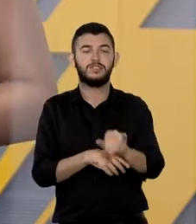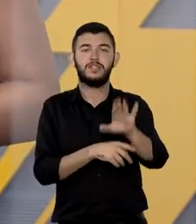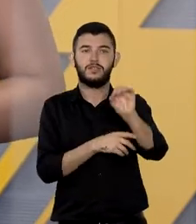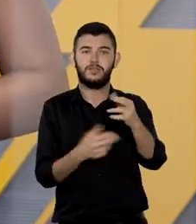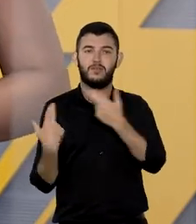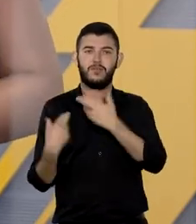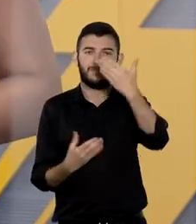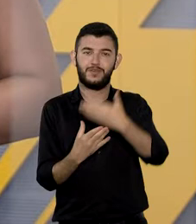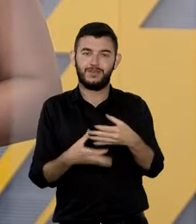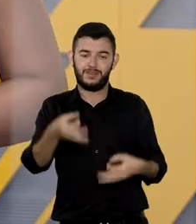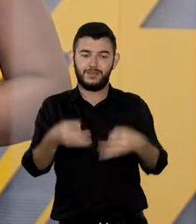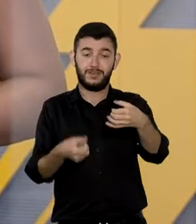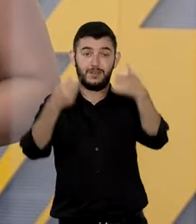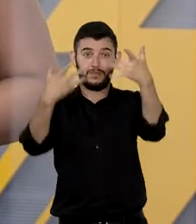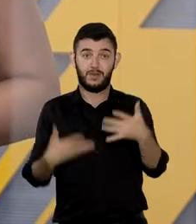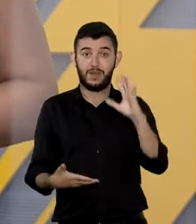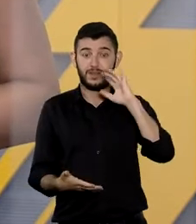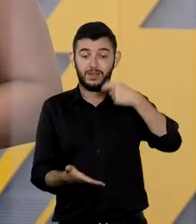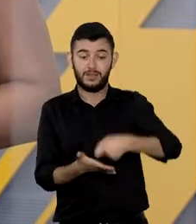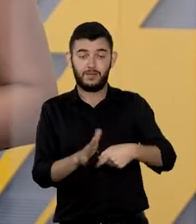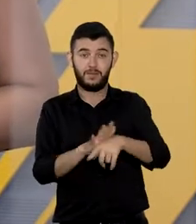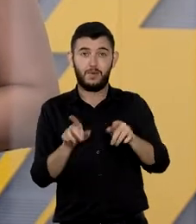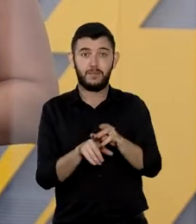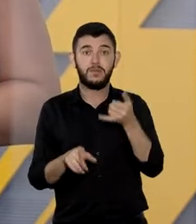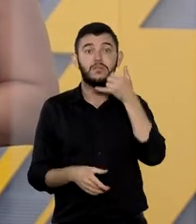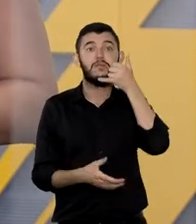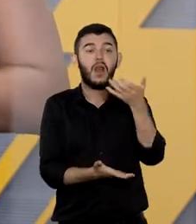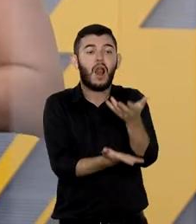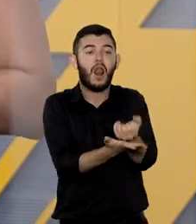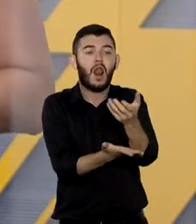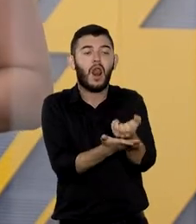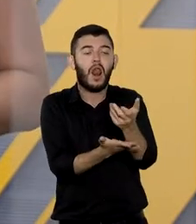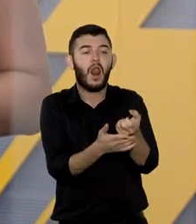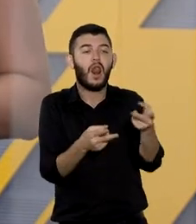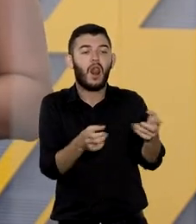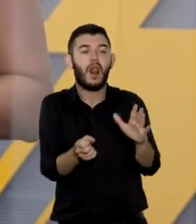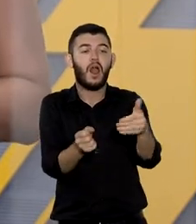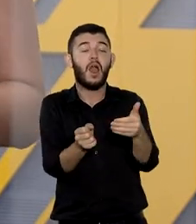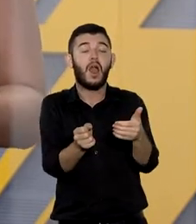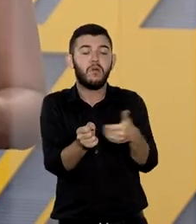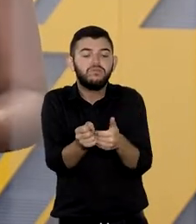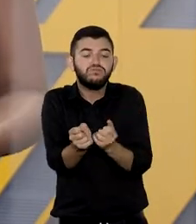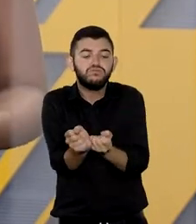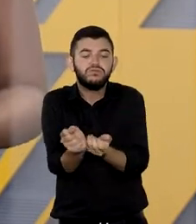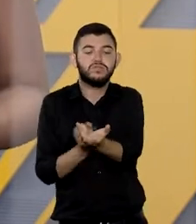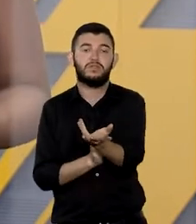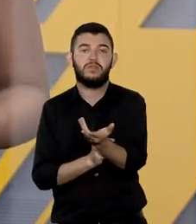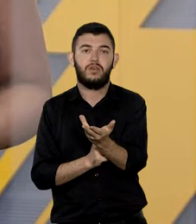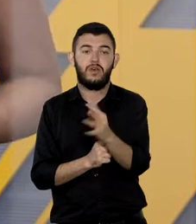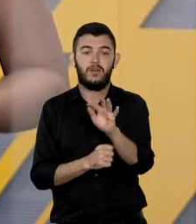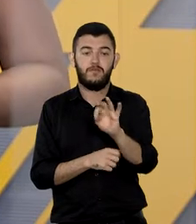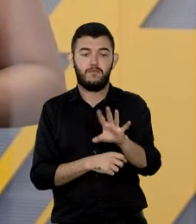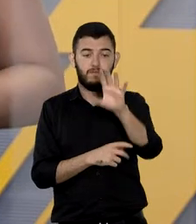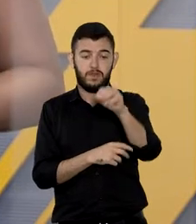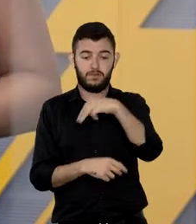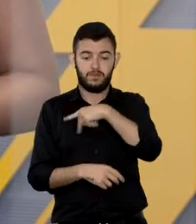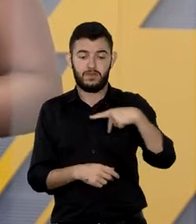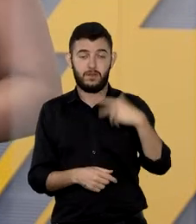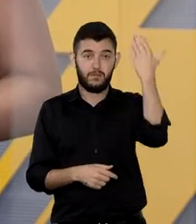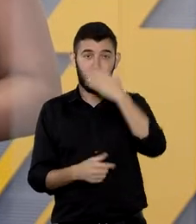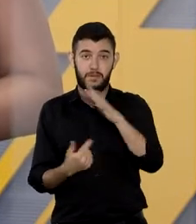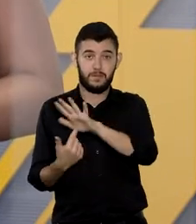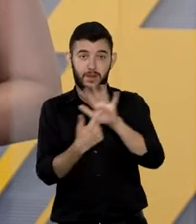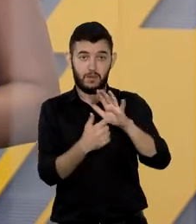Schietti Cruz, a decisão que quebrou o sigilo telefônico não fez nenhuma referência aos fatos apresentados pelo